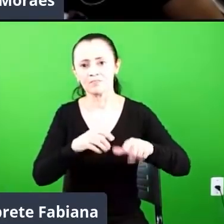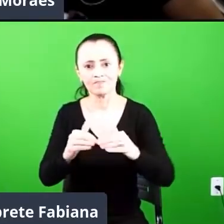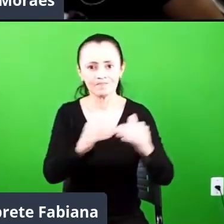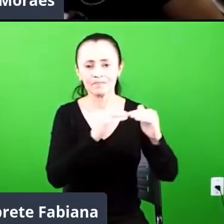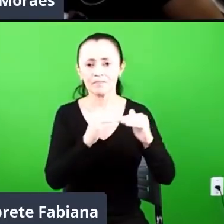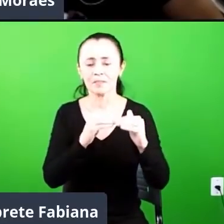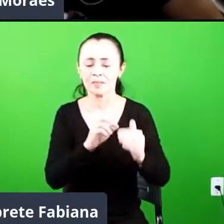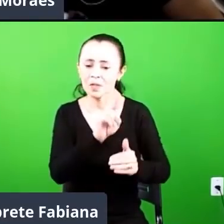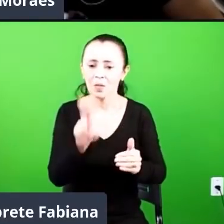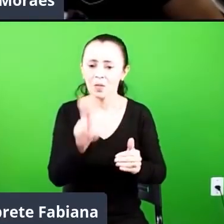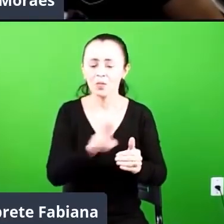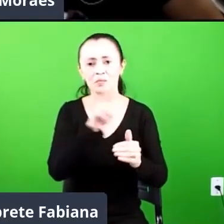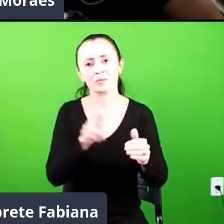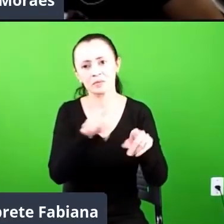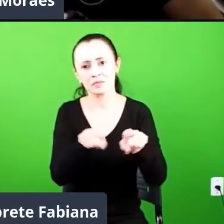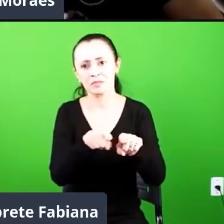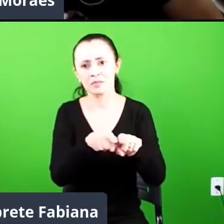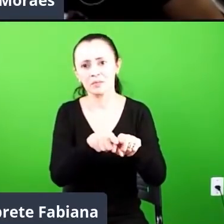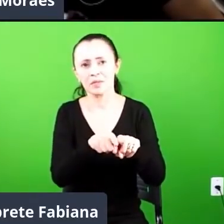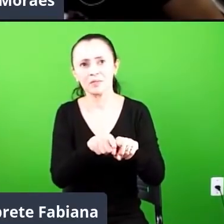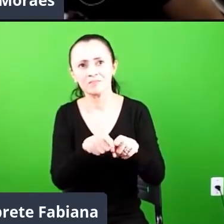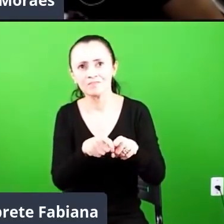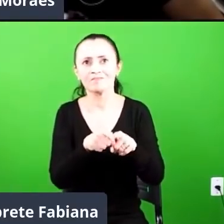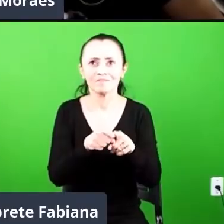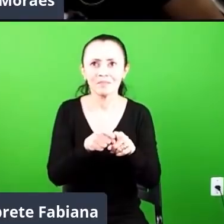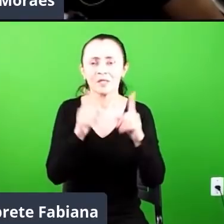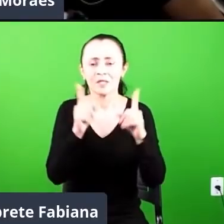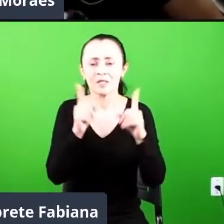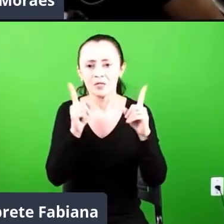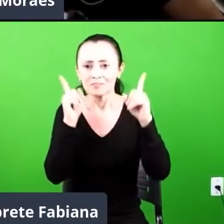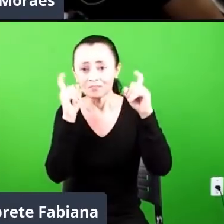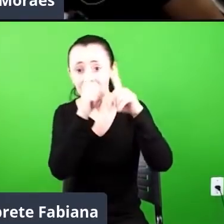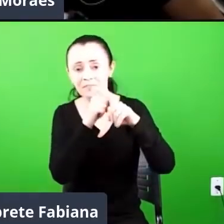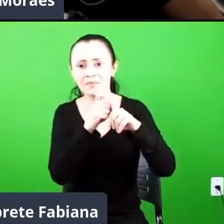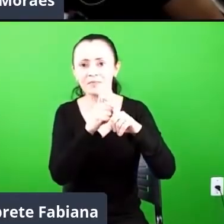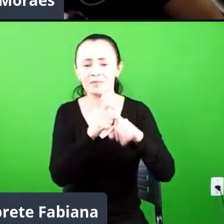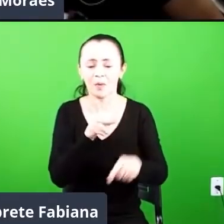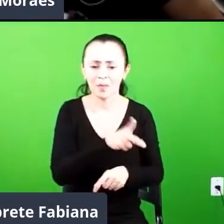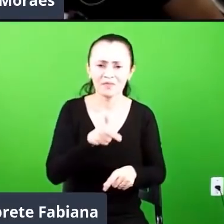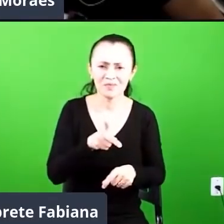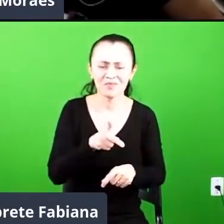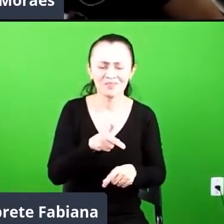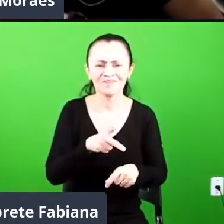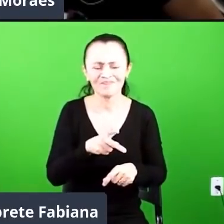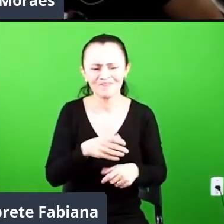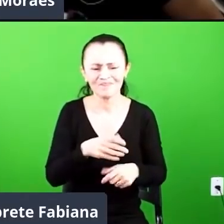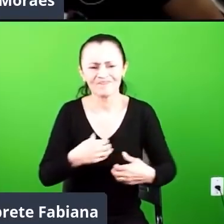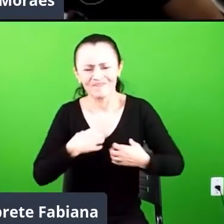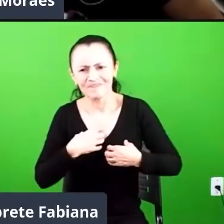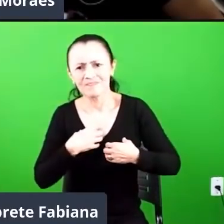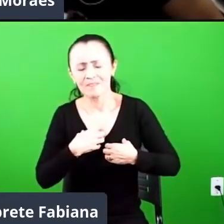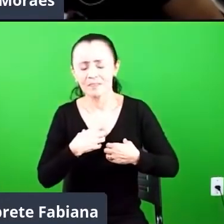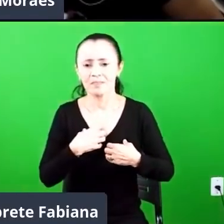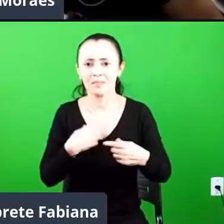causando, de certa forma, um sofrimento laboral. Então, o professor, ele sofre porque ele não tem a devolutiva da criança. Né? E no nosso